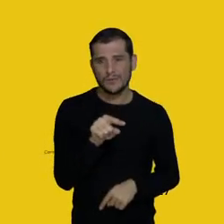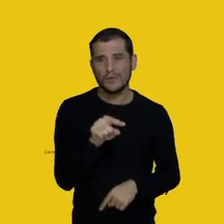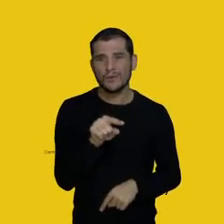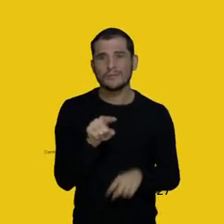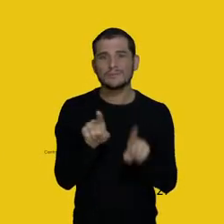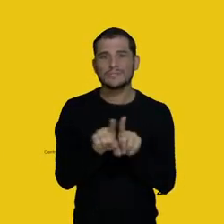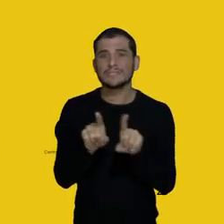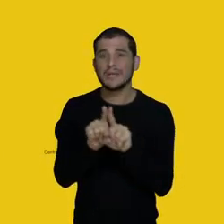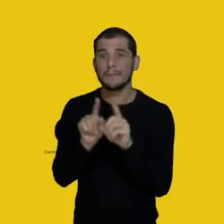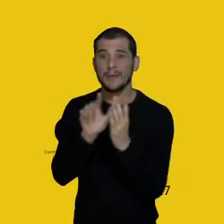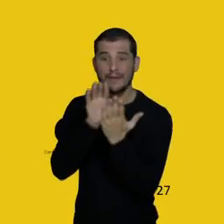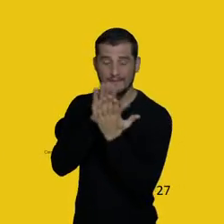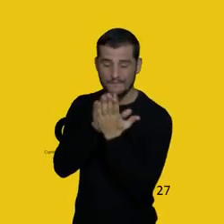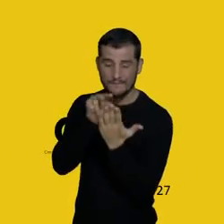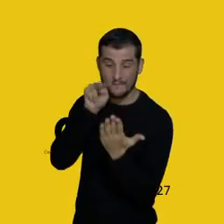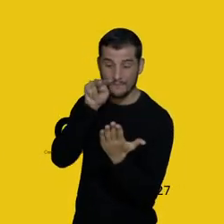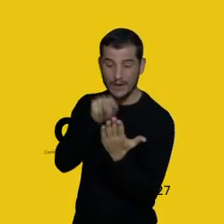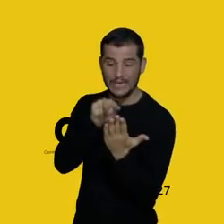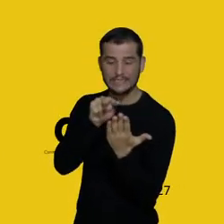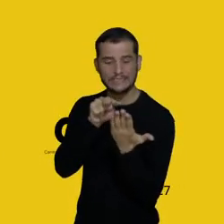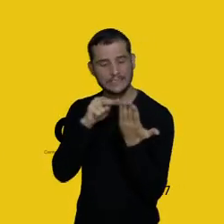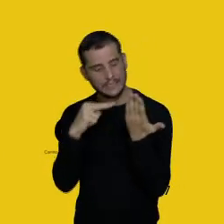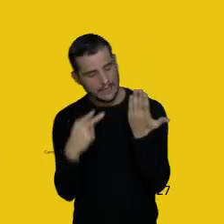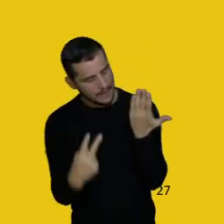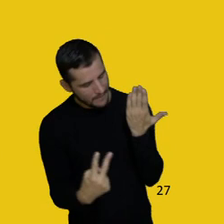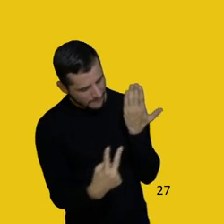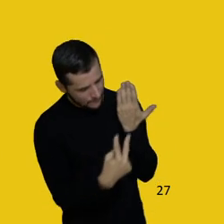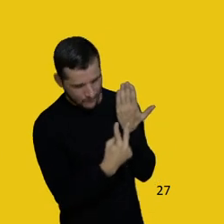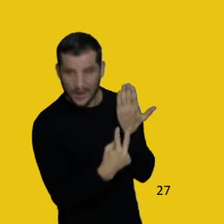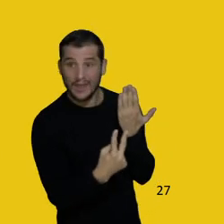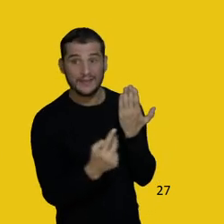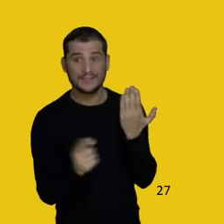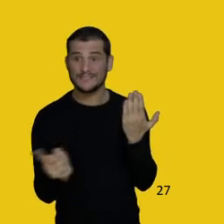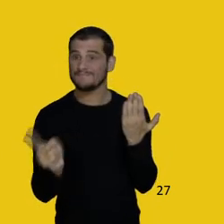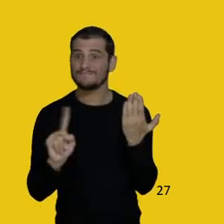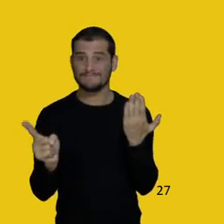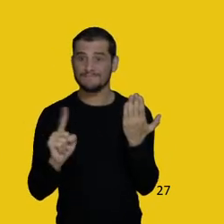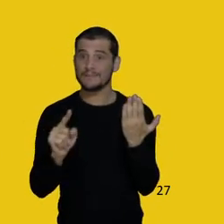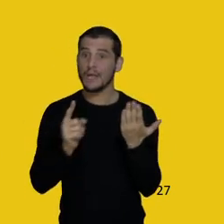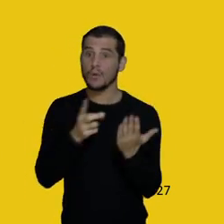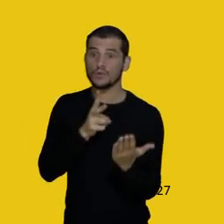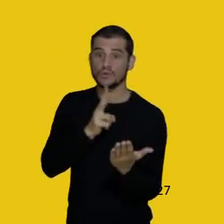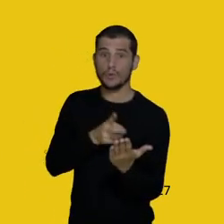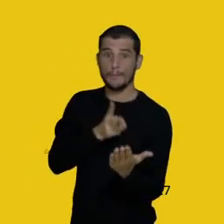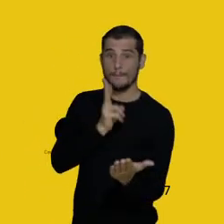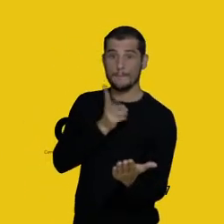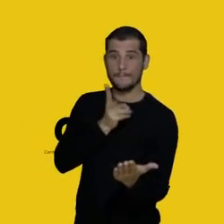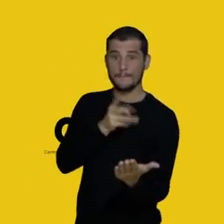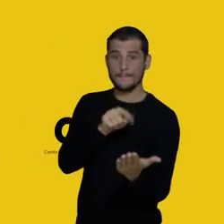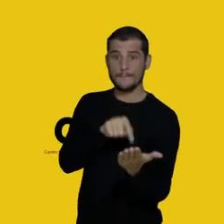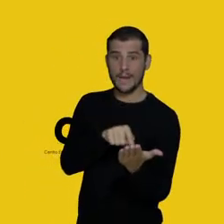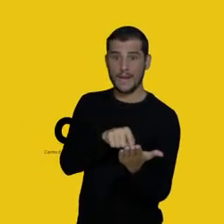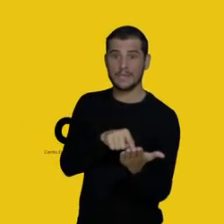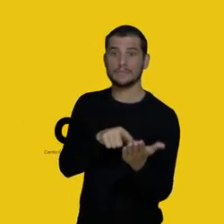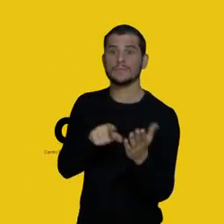verso que eles já olham já desanimam né letras bem maiores né e dividir